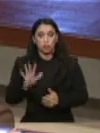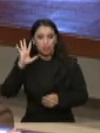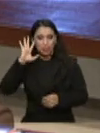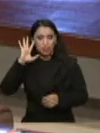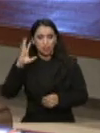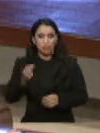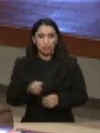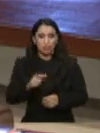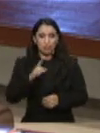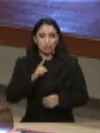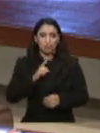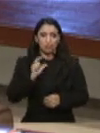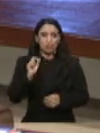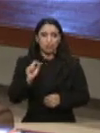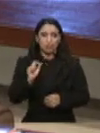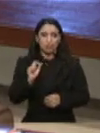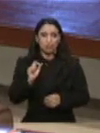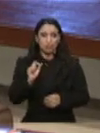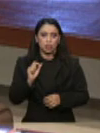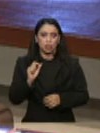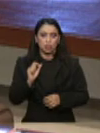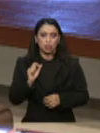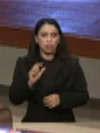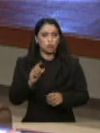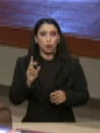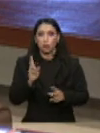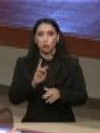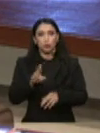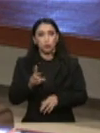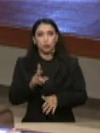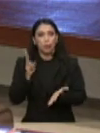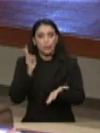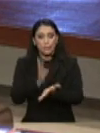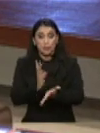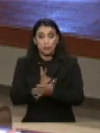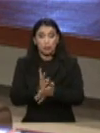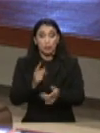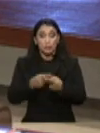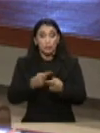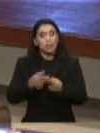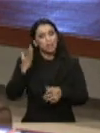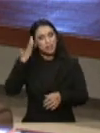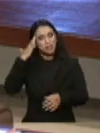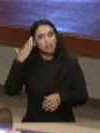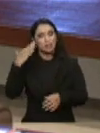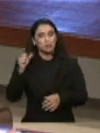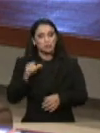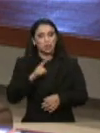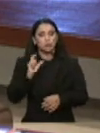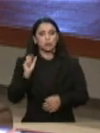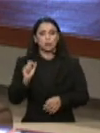pró e contra o contribuinte, que isso dá no mesmo, não dá no mesmo, porque nós sabemos que quando é contra